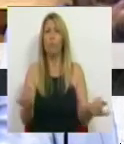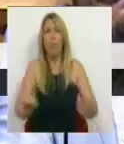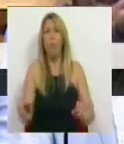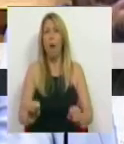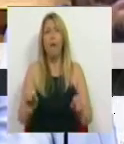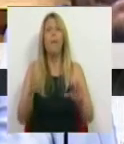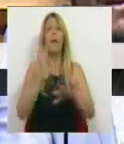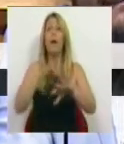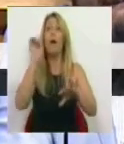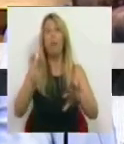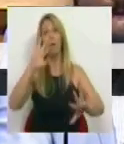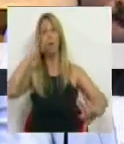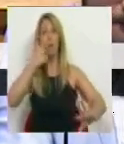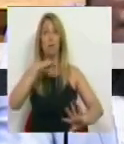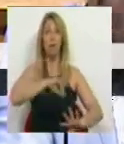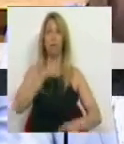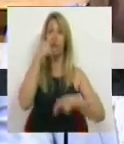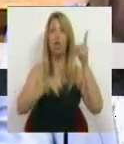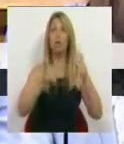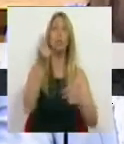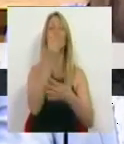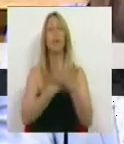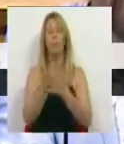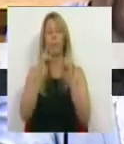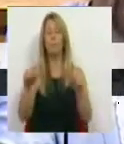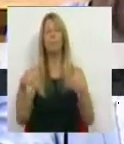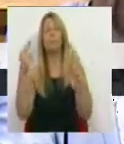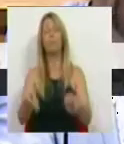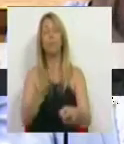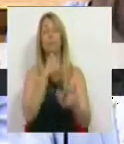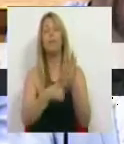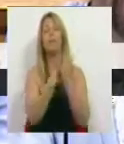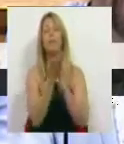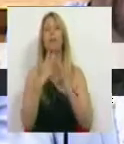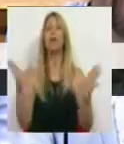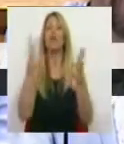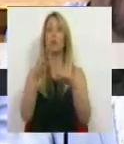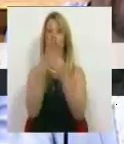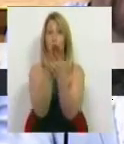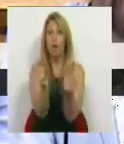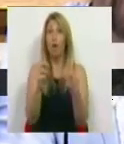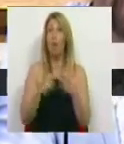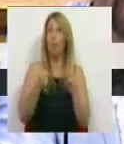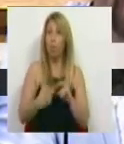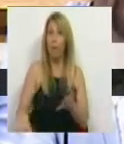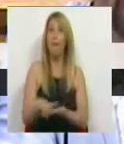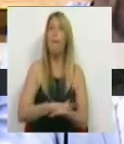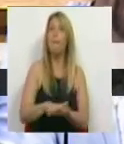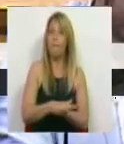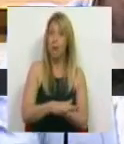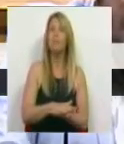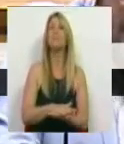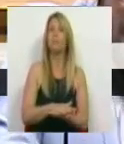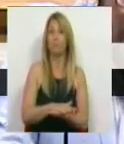prejudicaram também a economia. Mas depois, até nas medidas extraordinárias para resolver este problema de raiz, se aumentaram